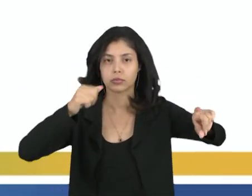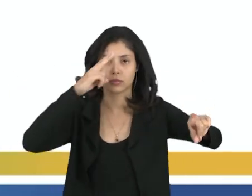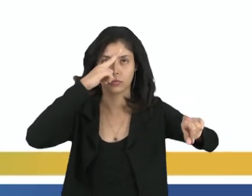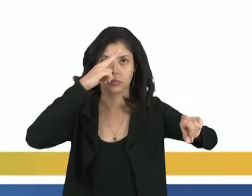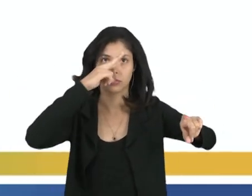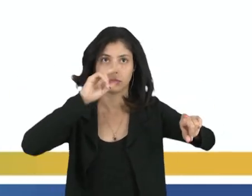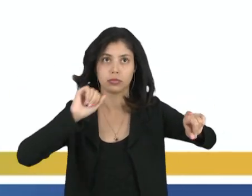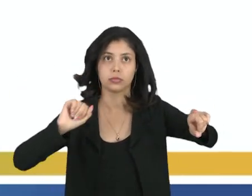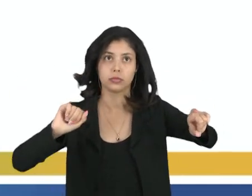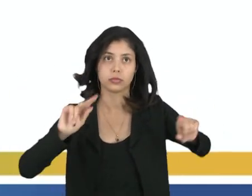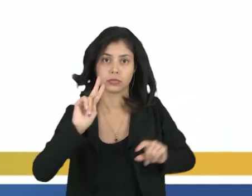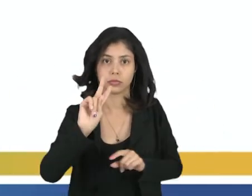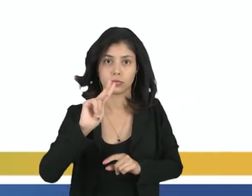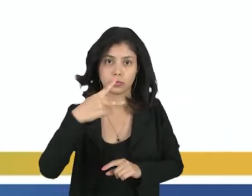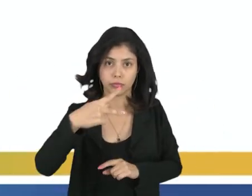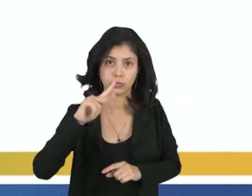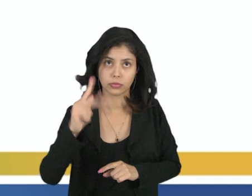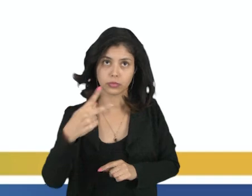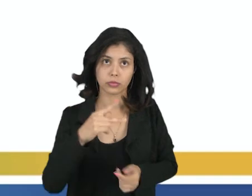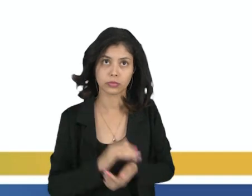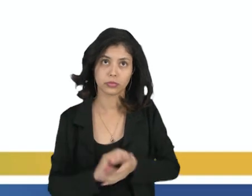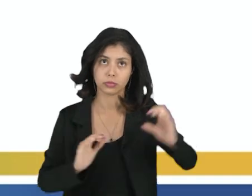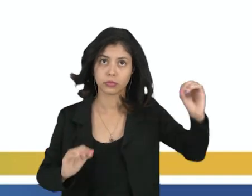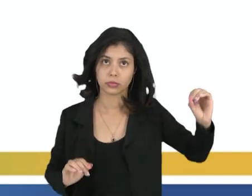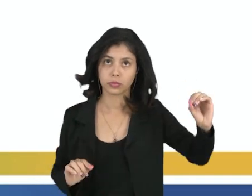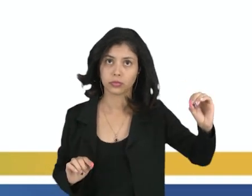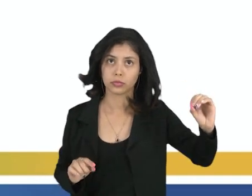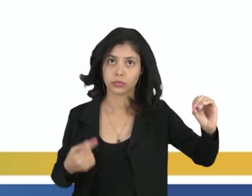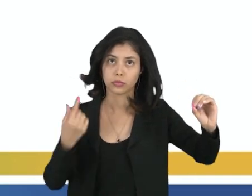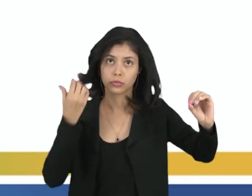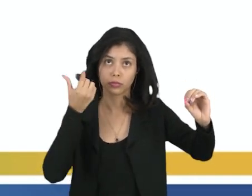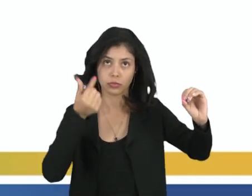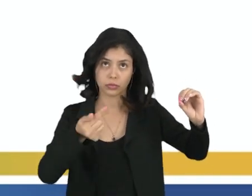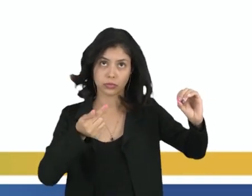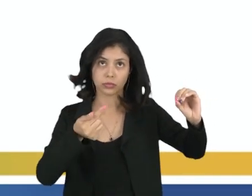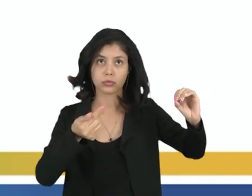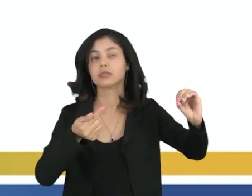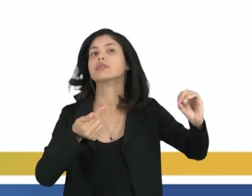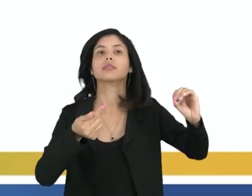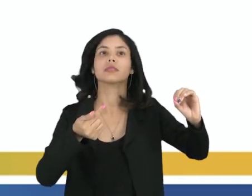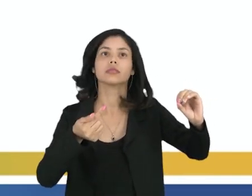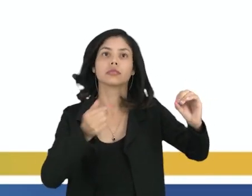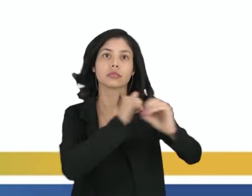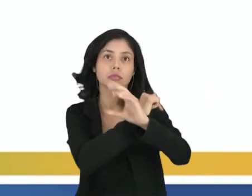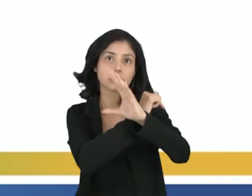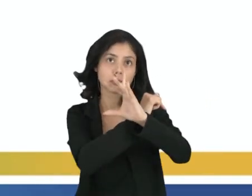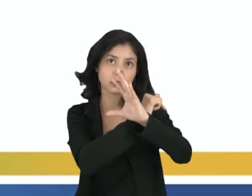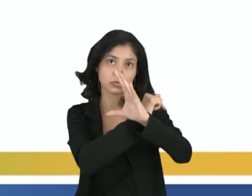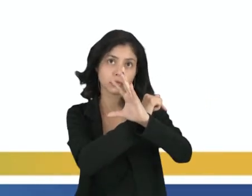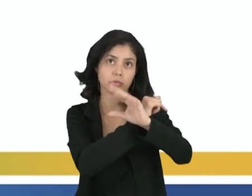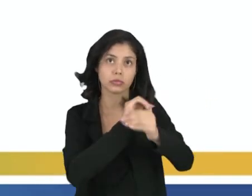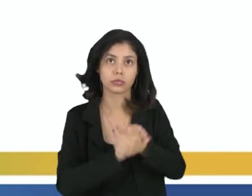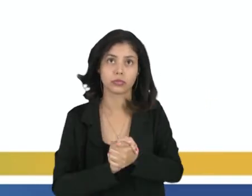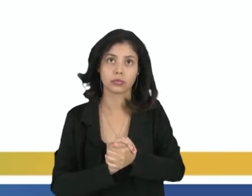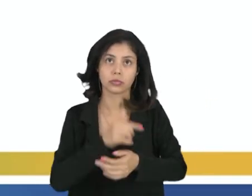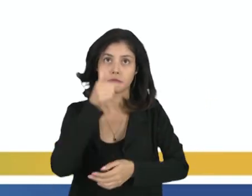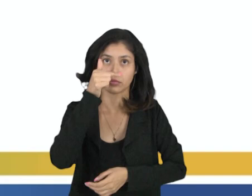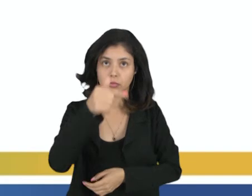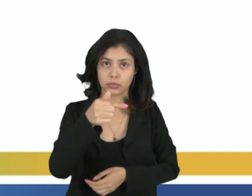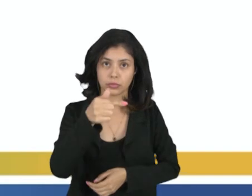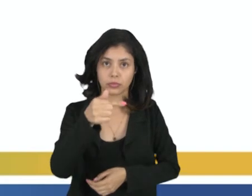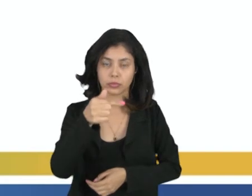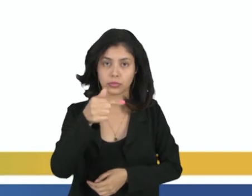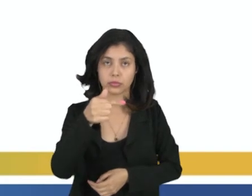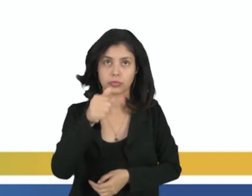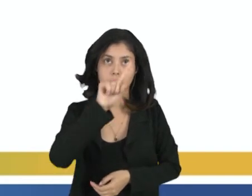relembrando, né? O pH de 0 a 7, nós temos uma solução ácida. Se o pH for igual